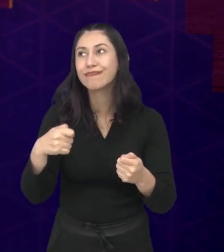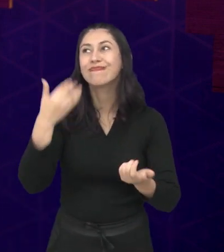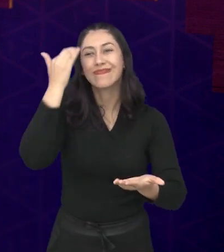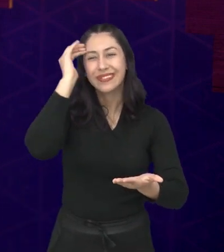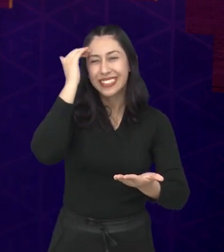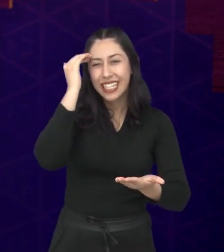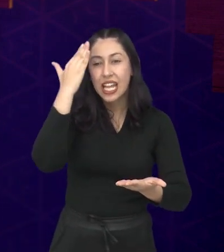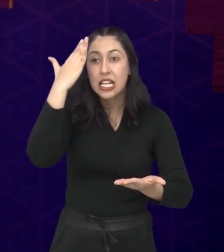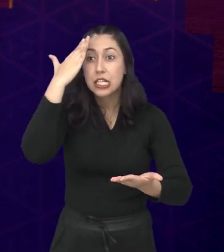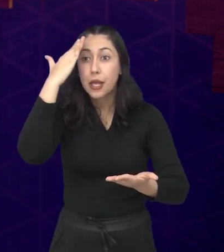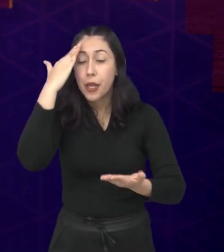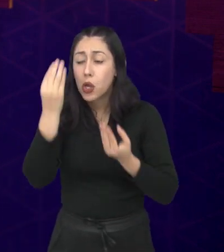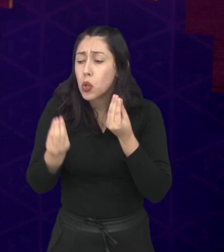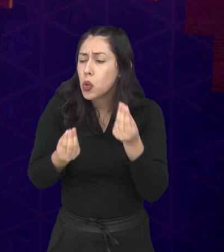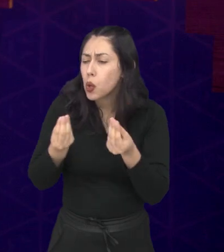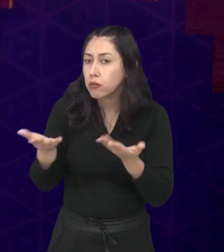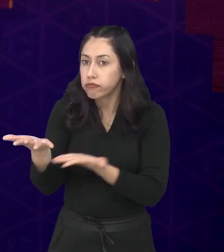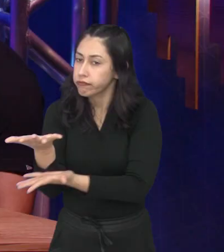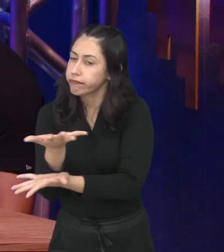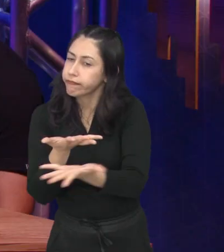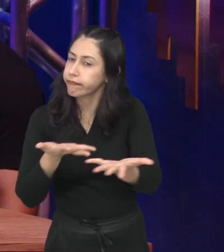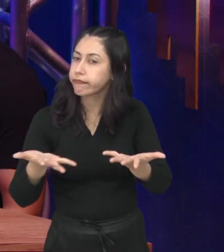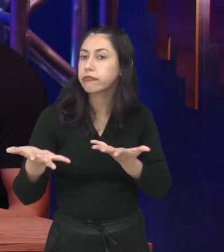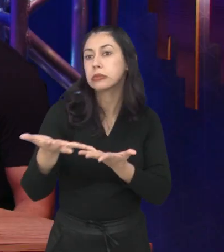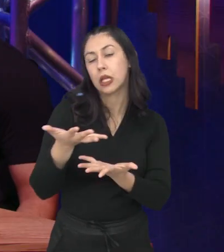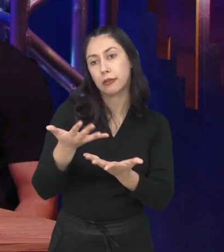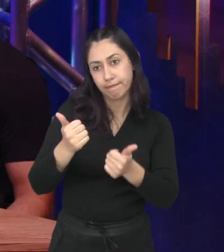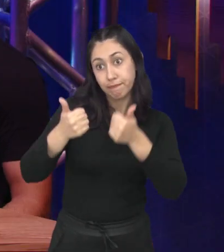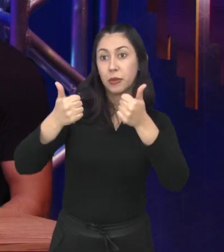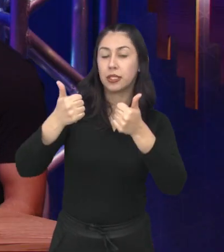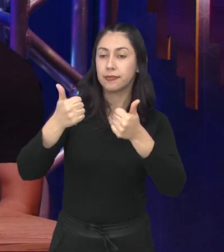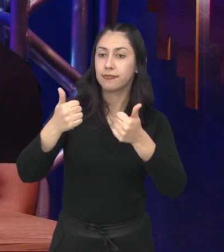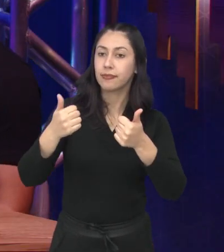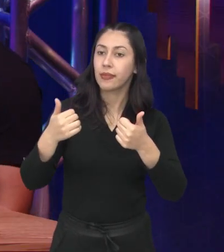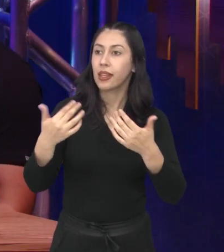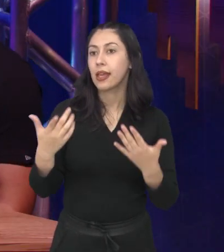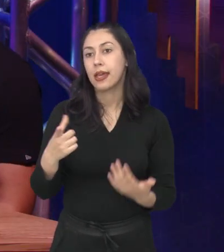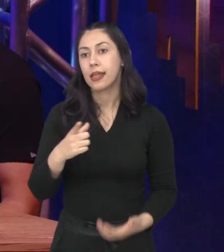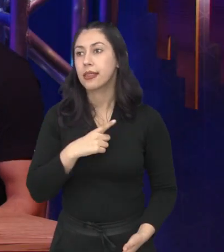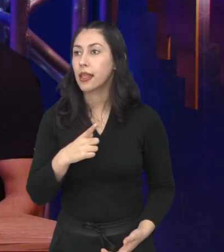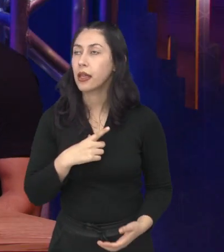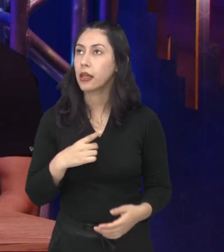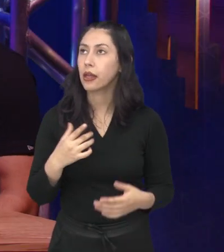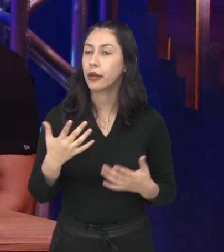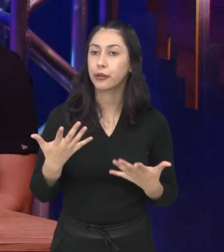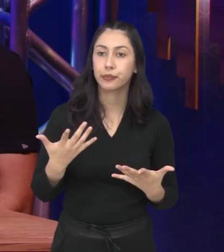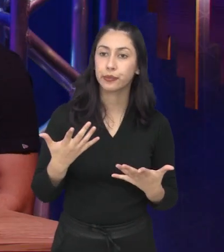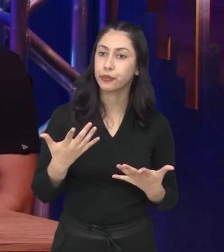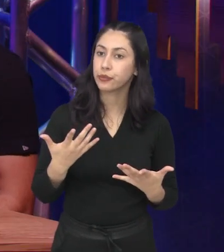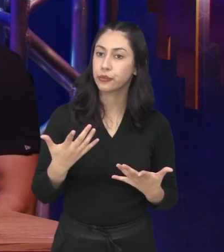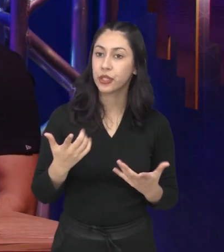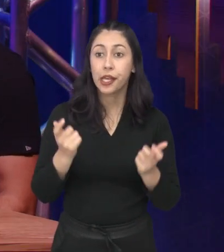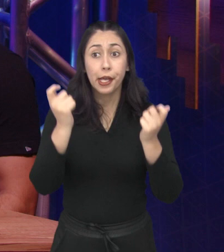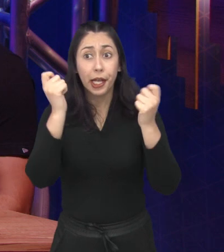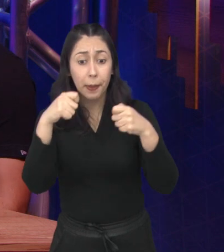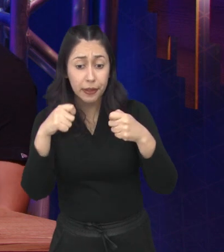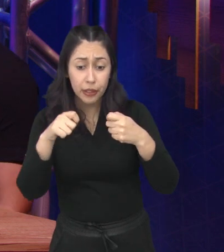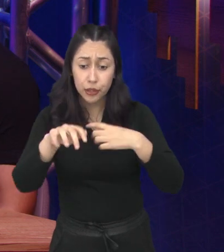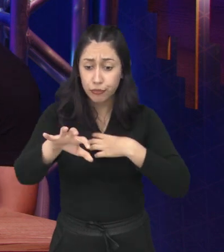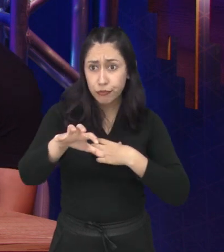se relacionar com as pessoas, bem com as pessoas. E aí, nisso entra capacidade de